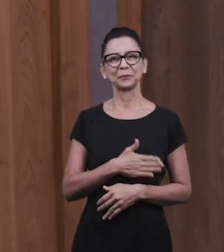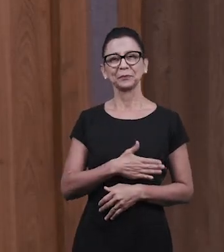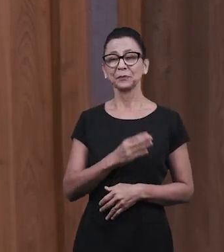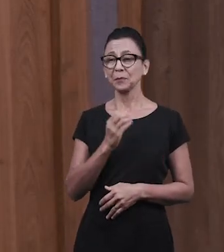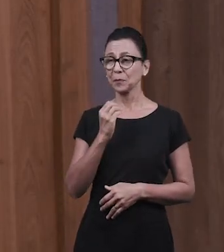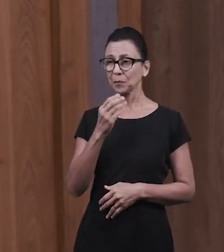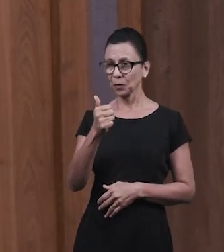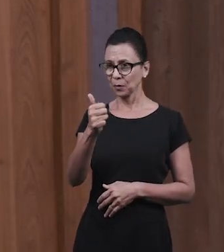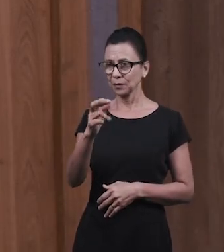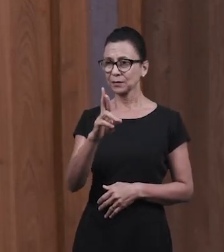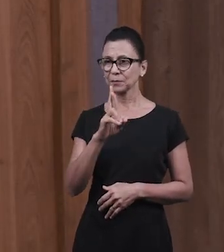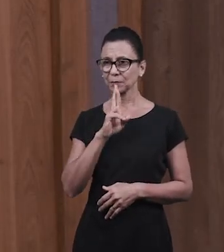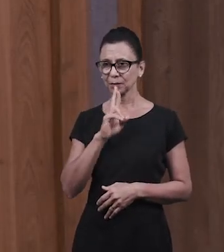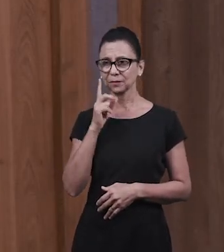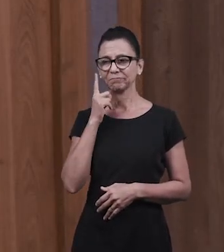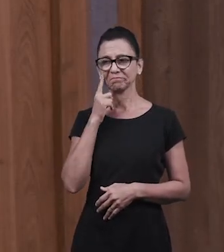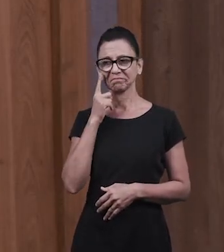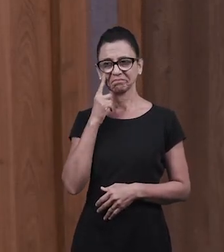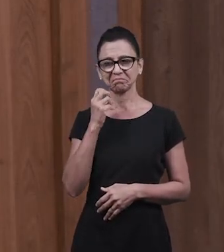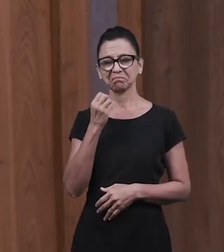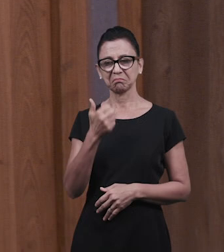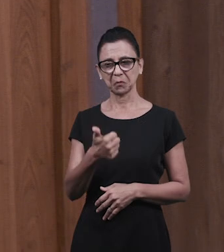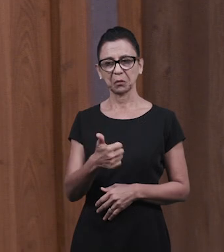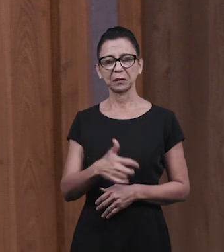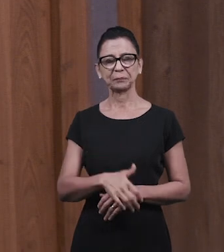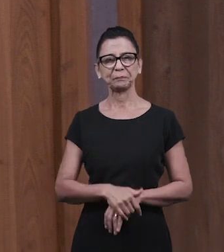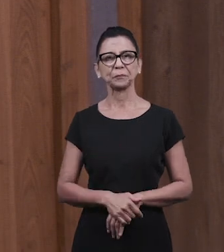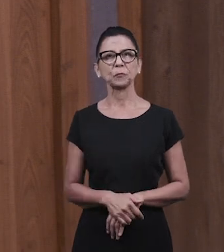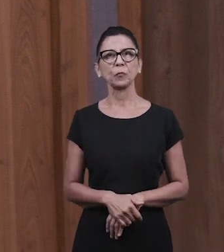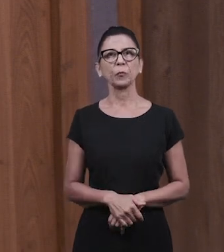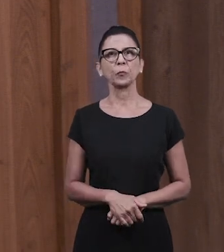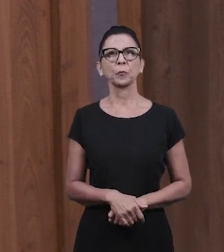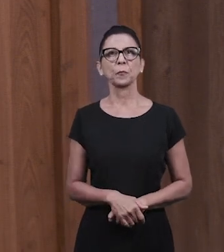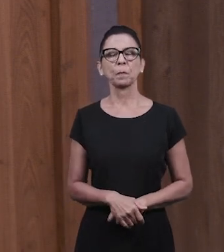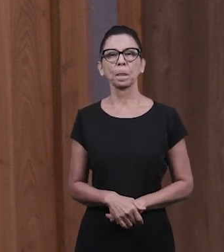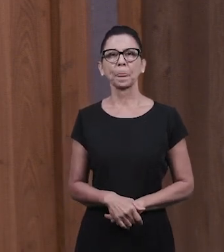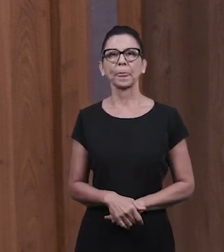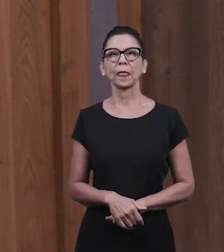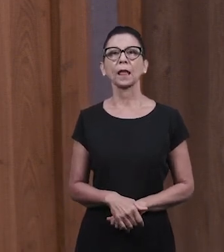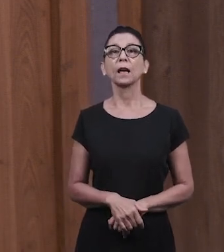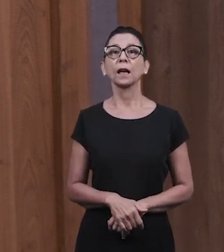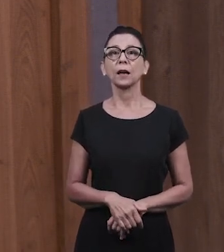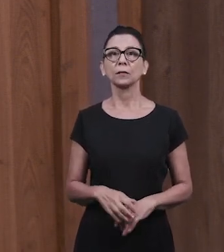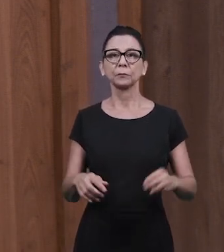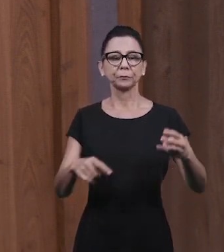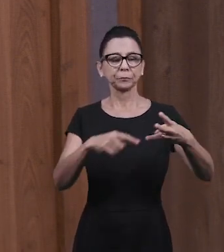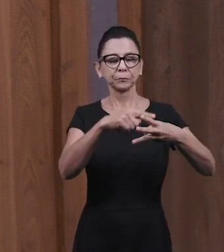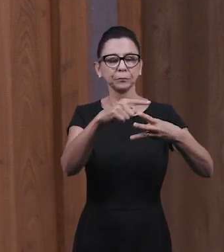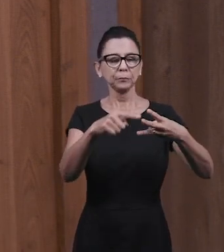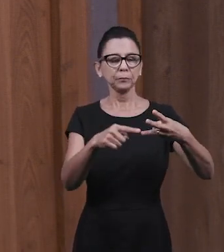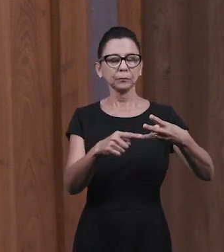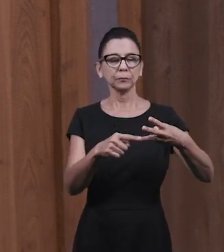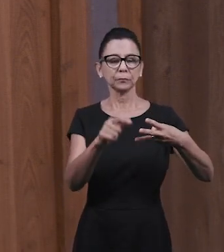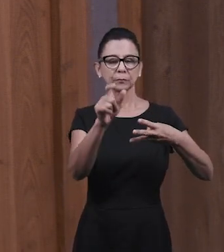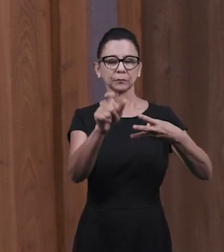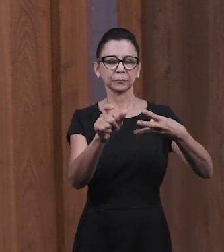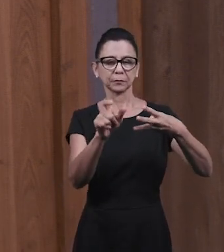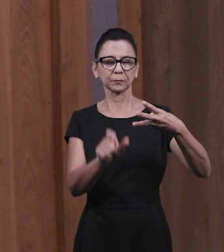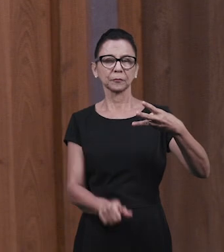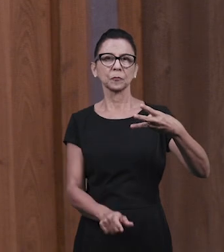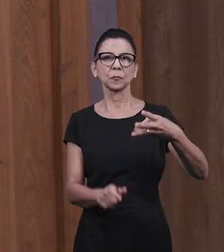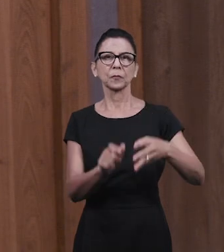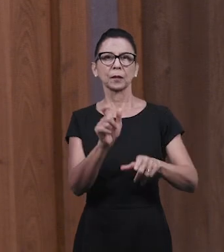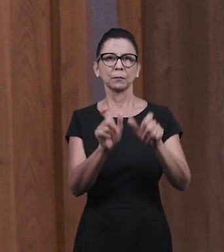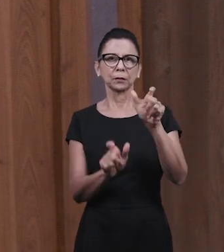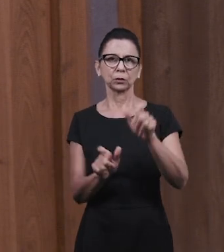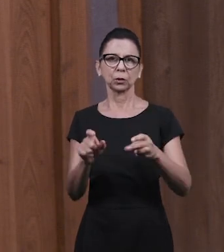bem respondida. Muito boa a sua resposta, viu? Foram muito bem citados os exemplos daqueles 3 personagens, né, que você